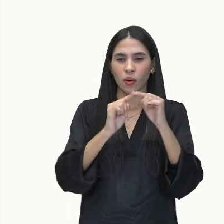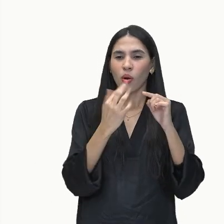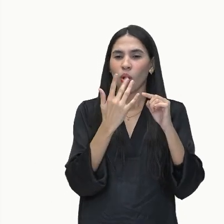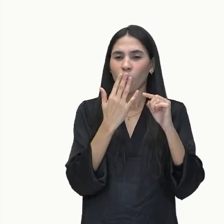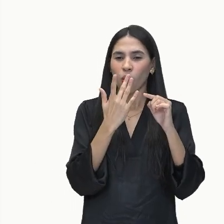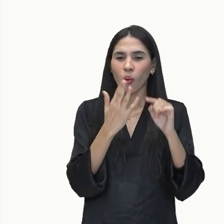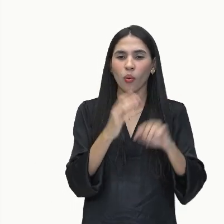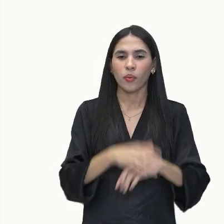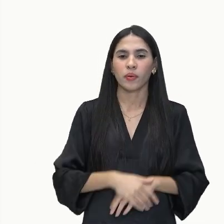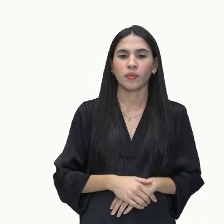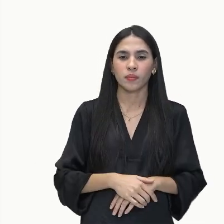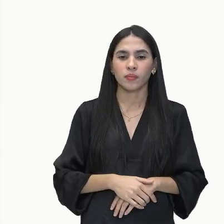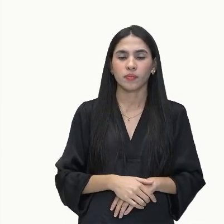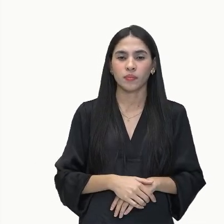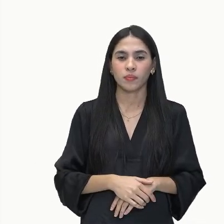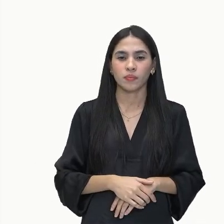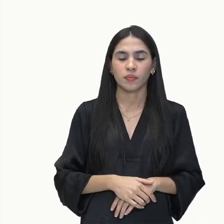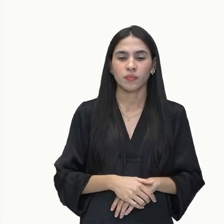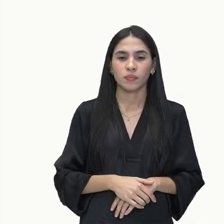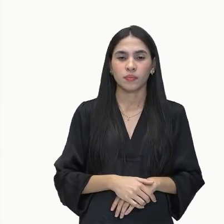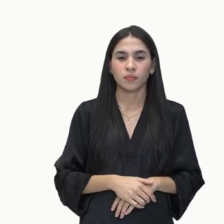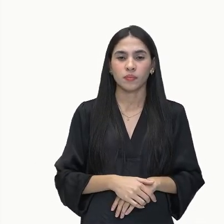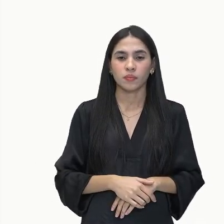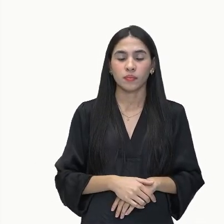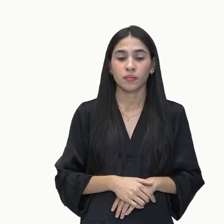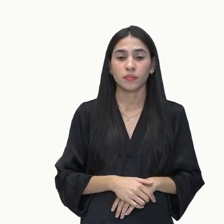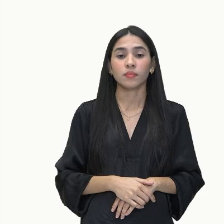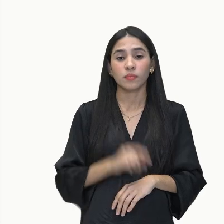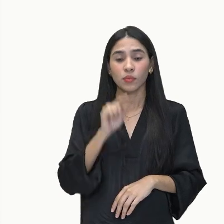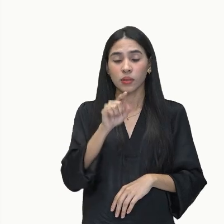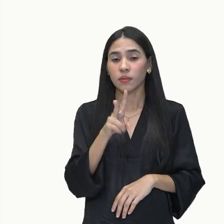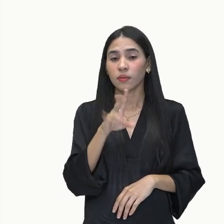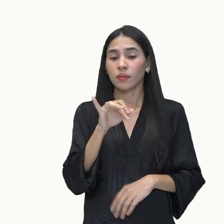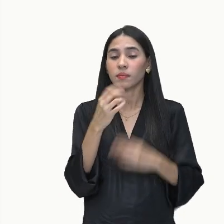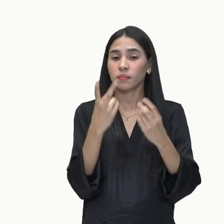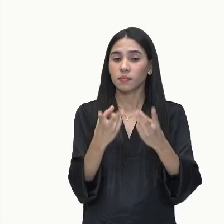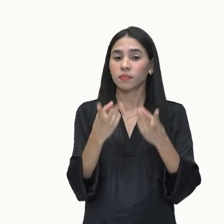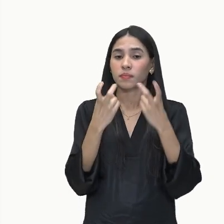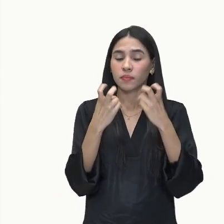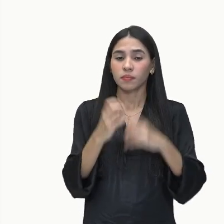pode observar, esses pontos, né? A gente vai ver aqui